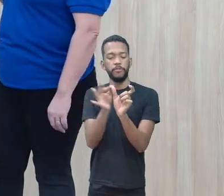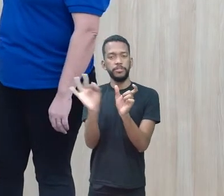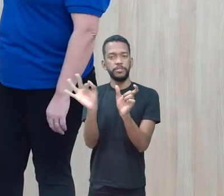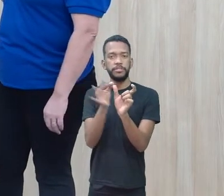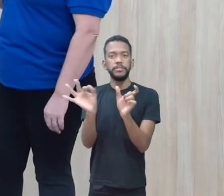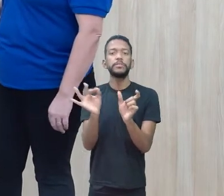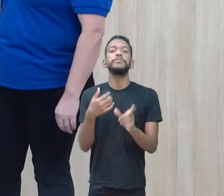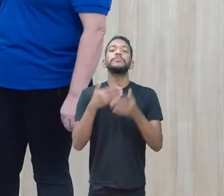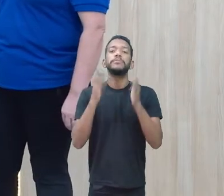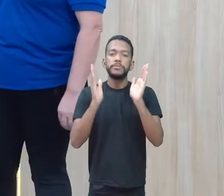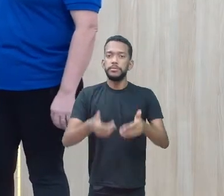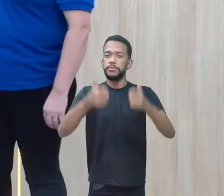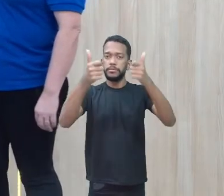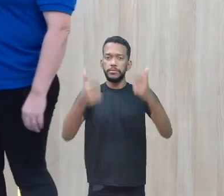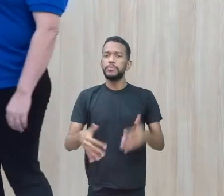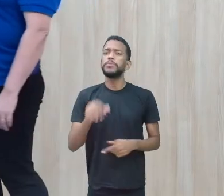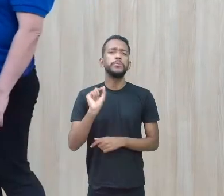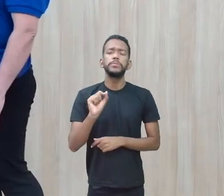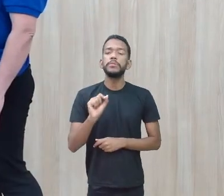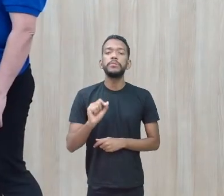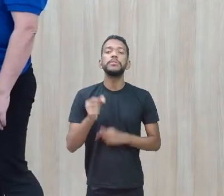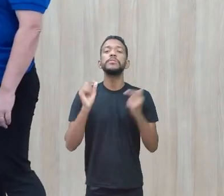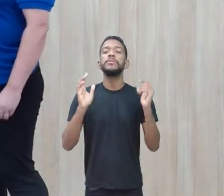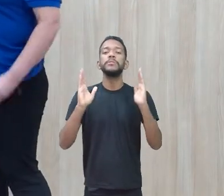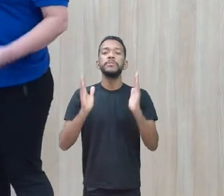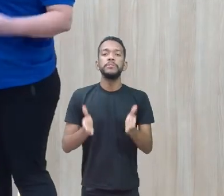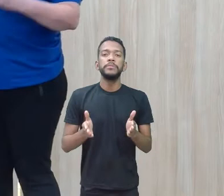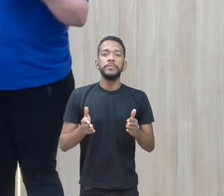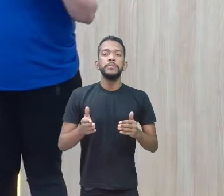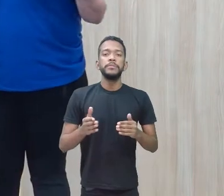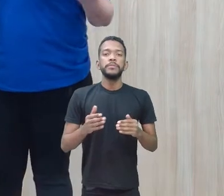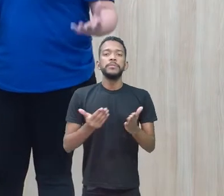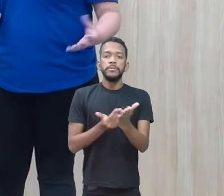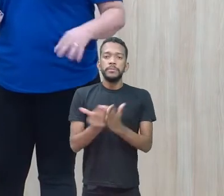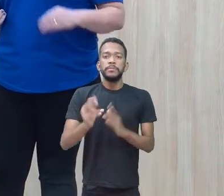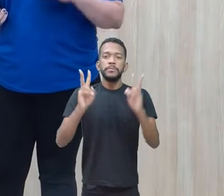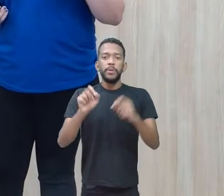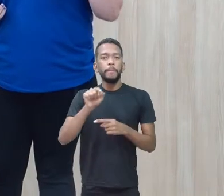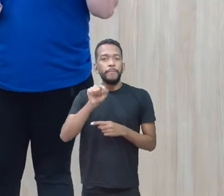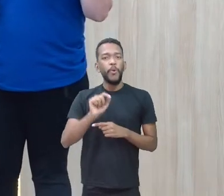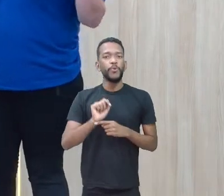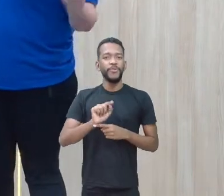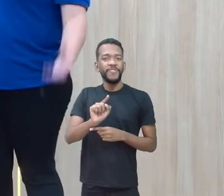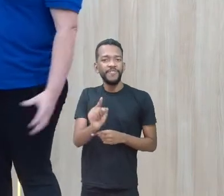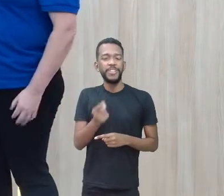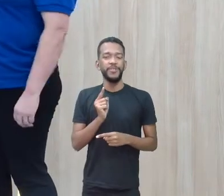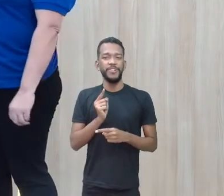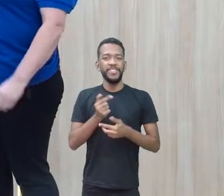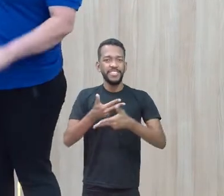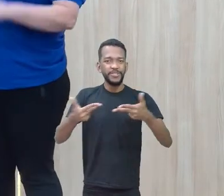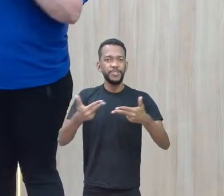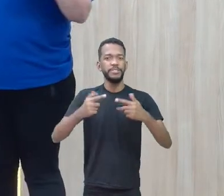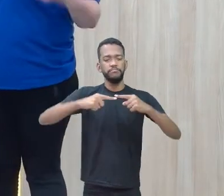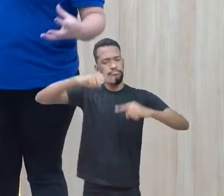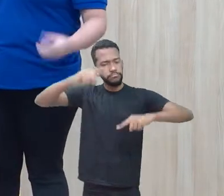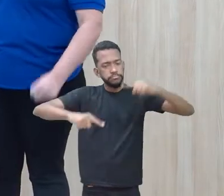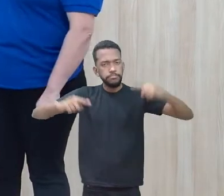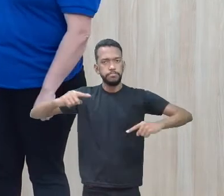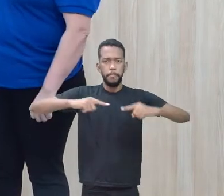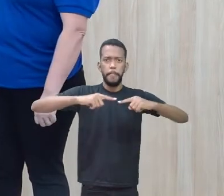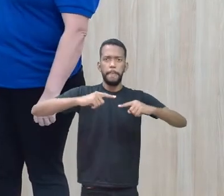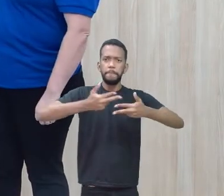vocês que eles são usados para dar entonação, não é? Musicalidade, não é? No